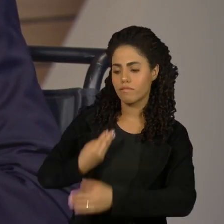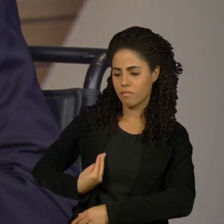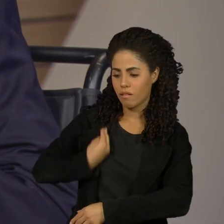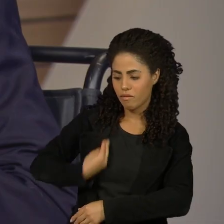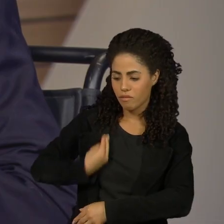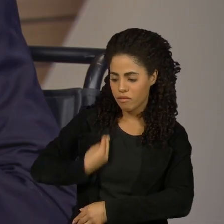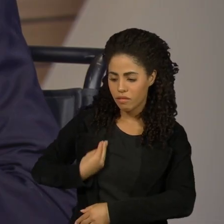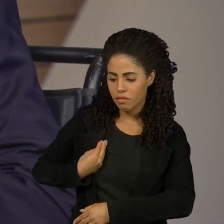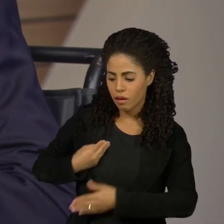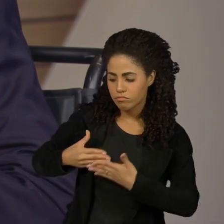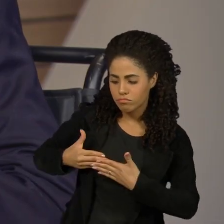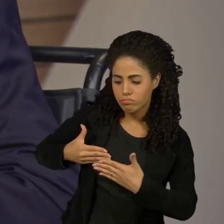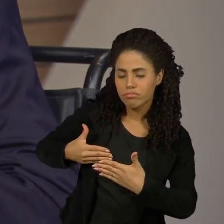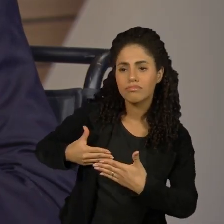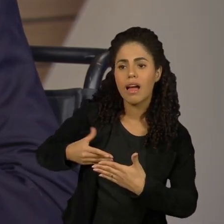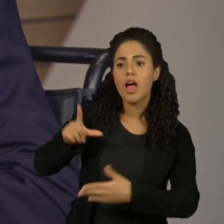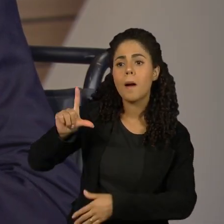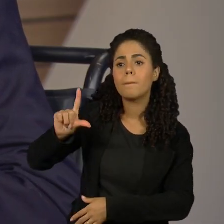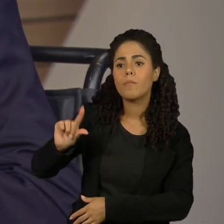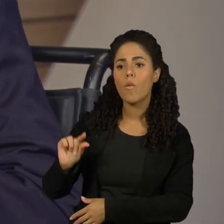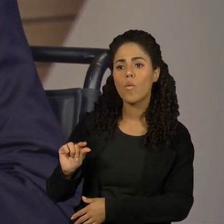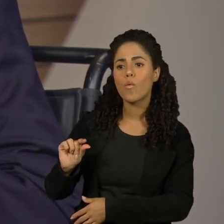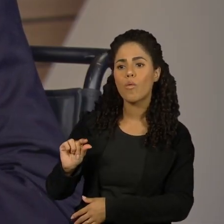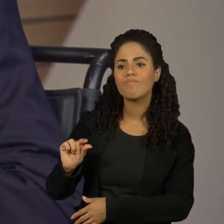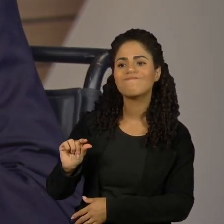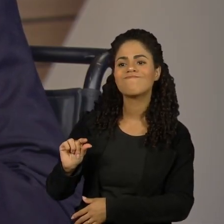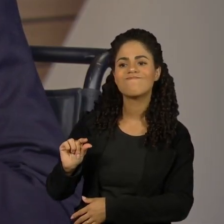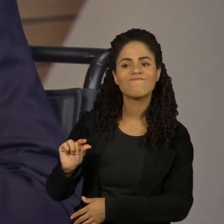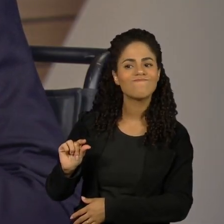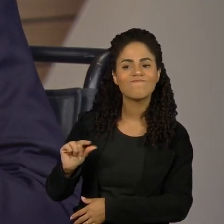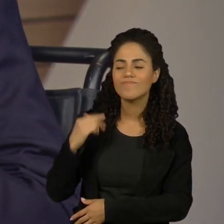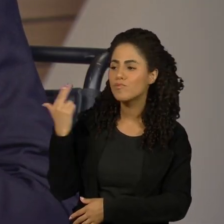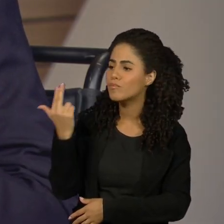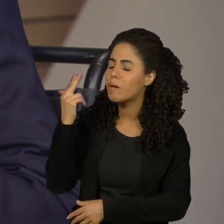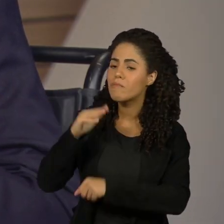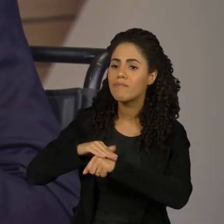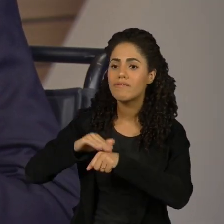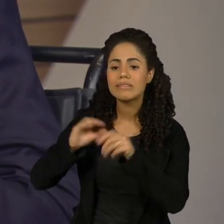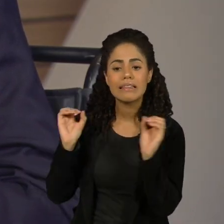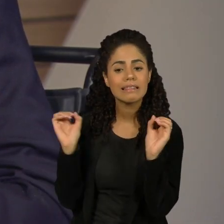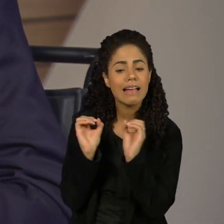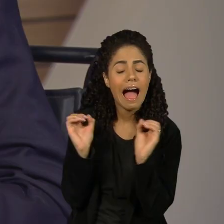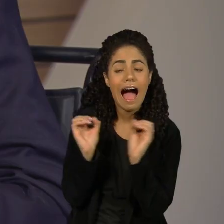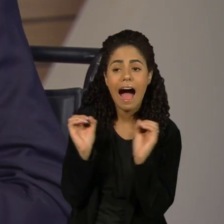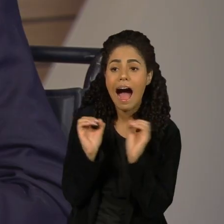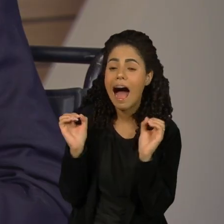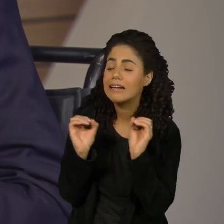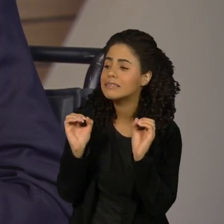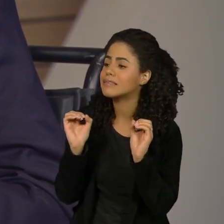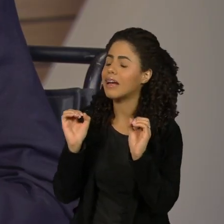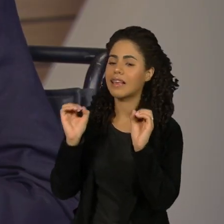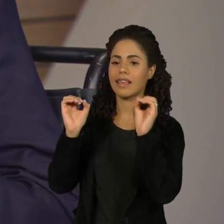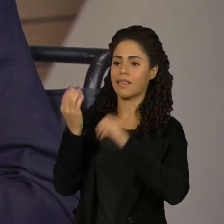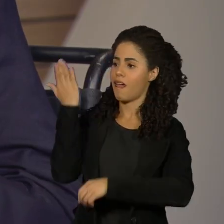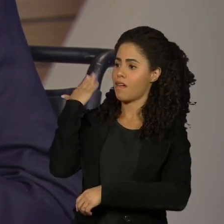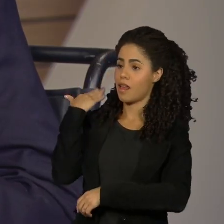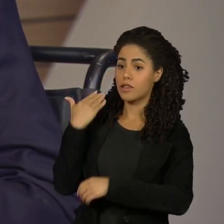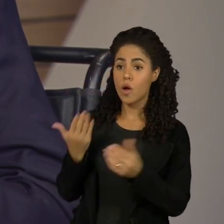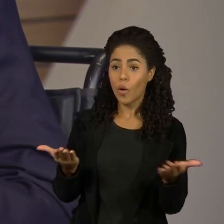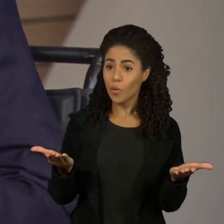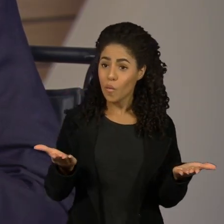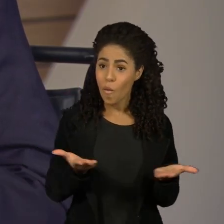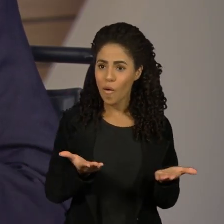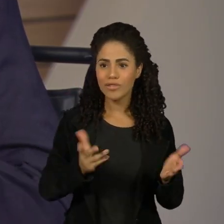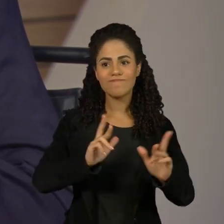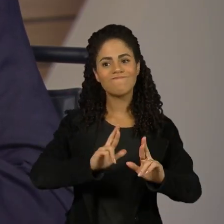da pessoa com HIV era muito baixa. A gente não tinha o que fazer, A gente era espectador da catástrofe. E hoje em